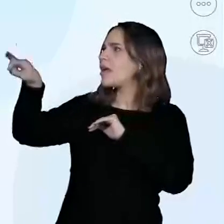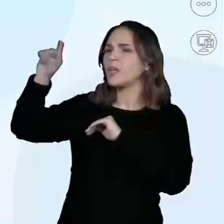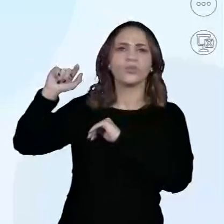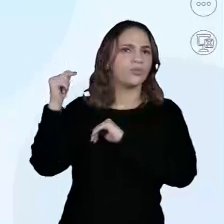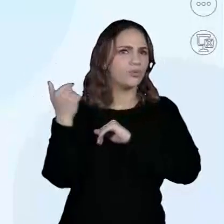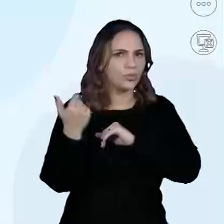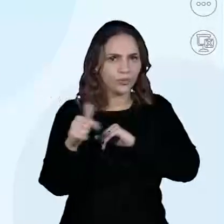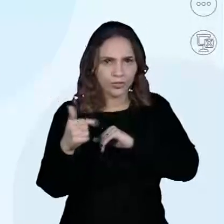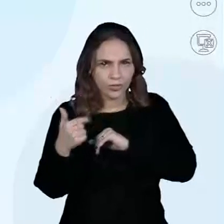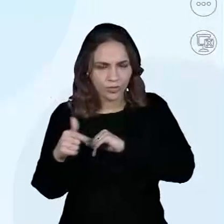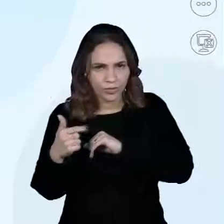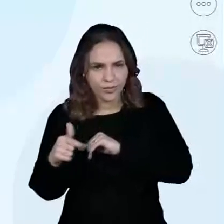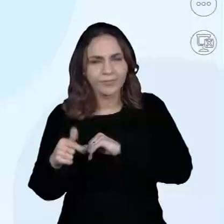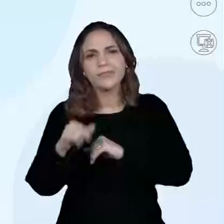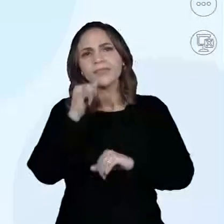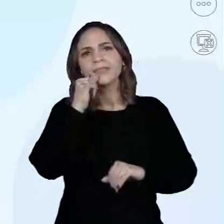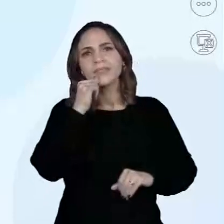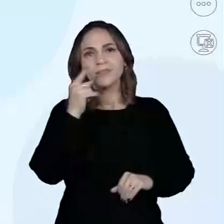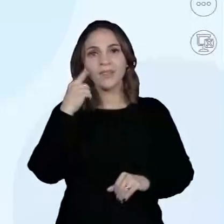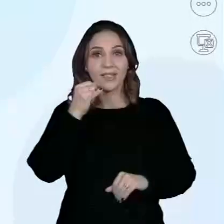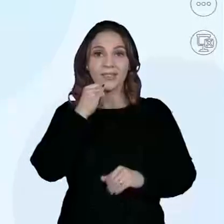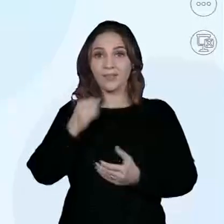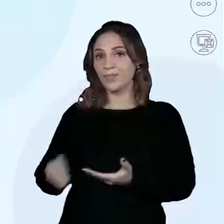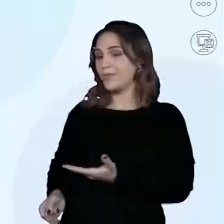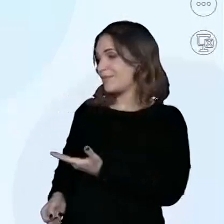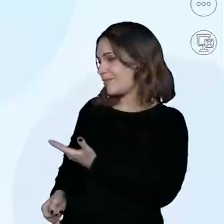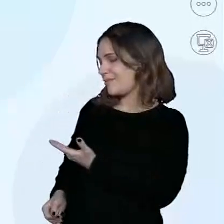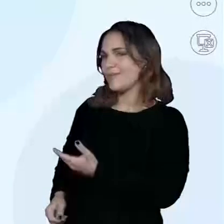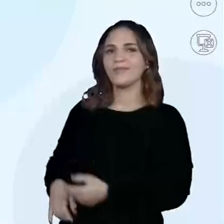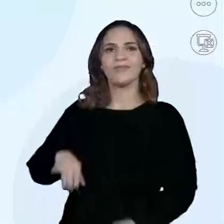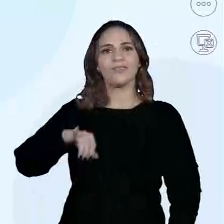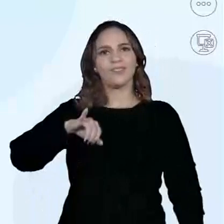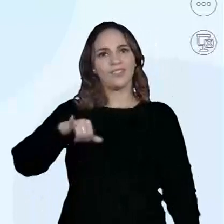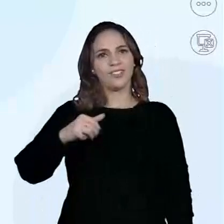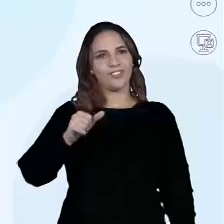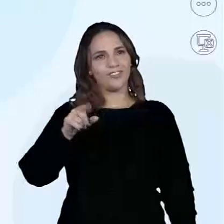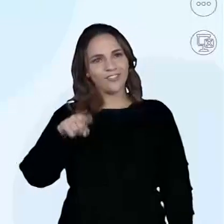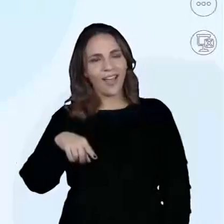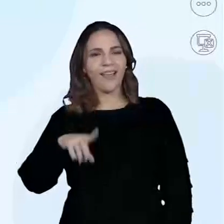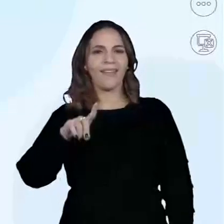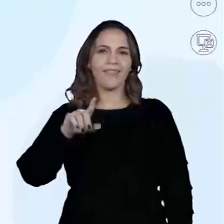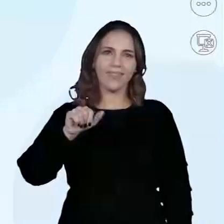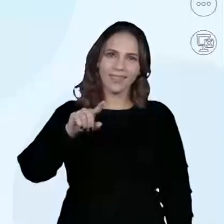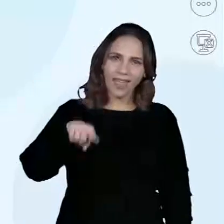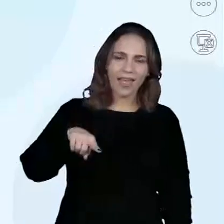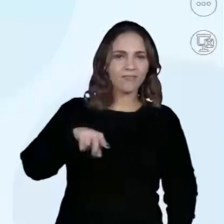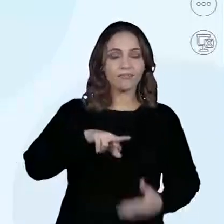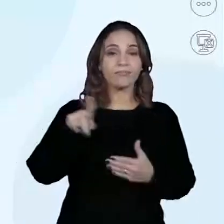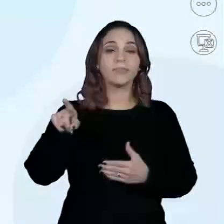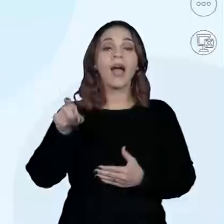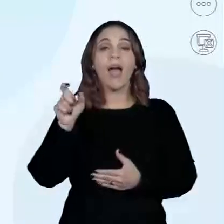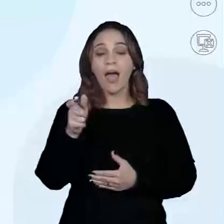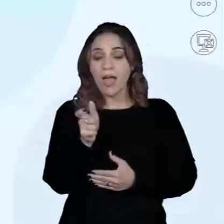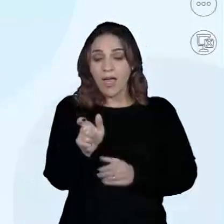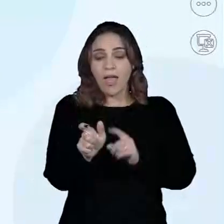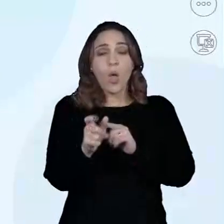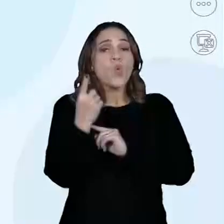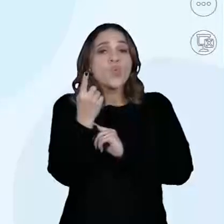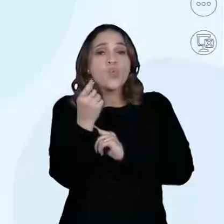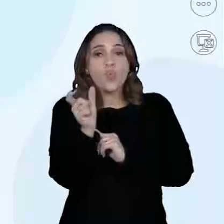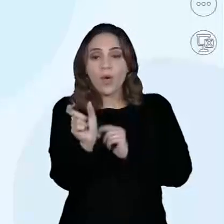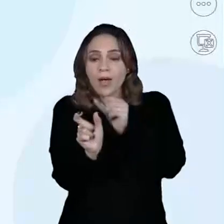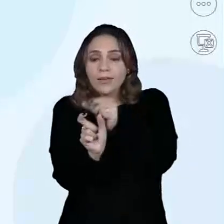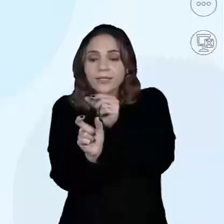regras, que são estes exemplos, pois são monossílabos tônicos. O que quer dizer isso?